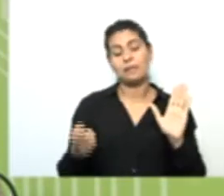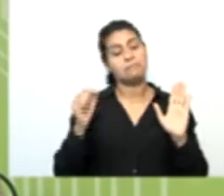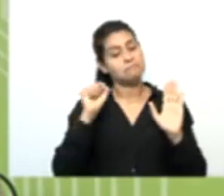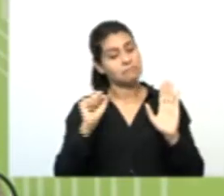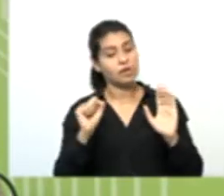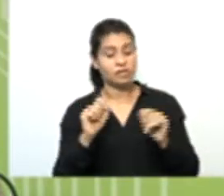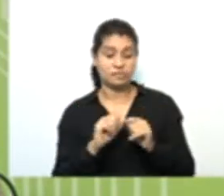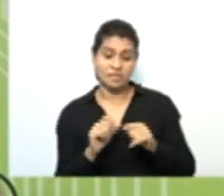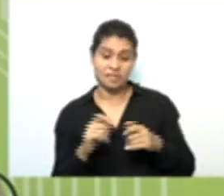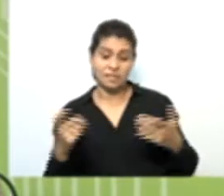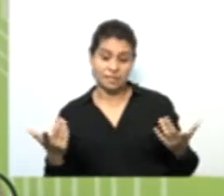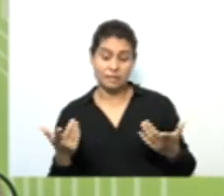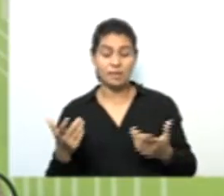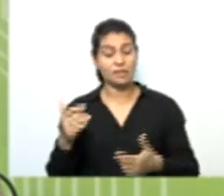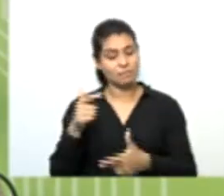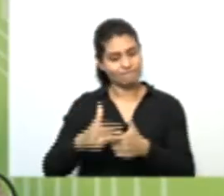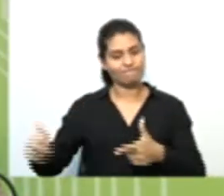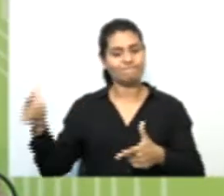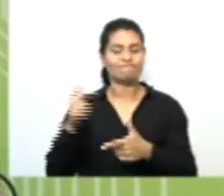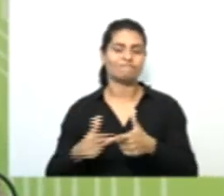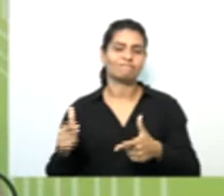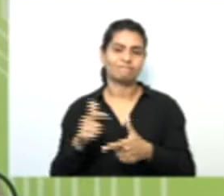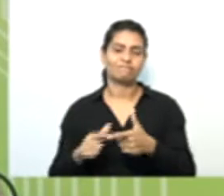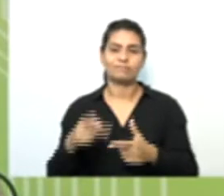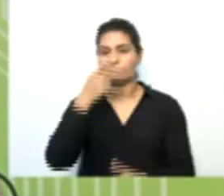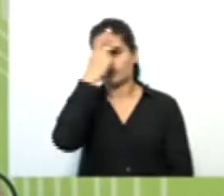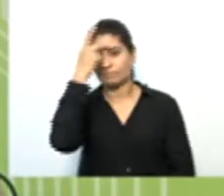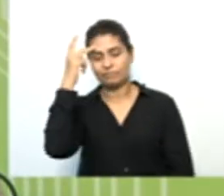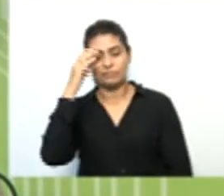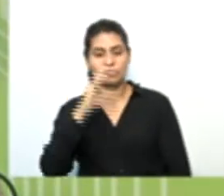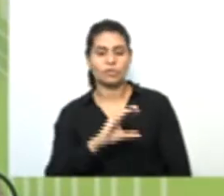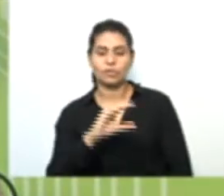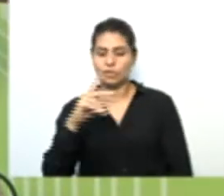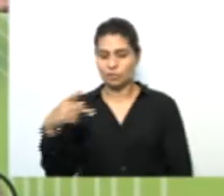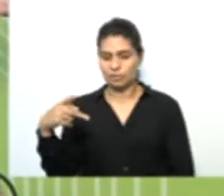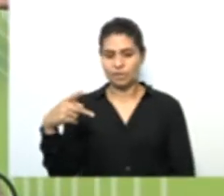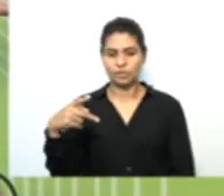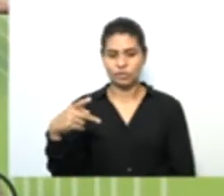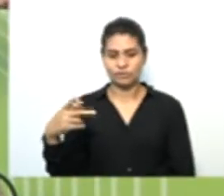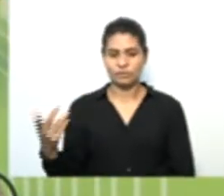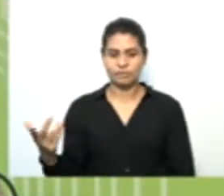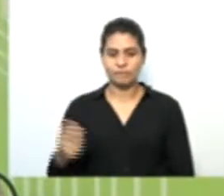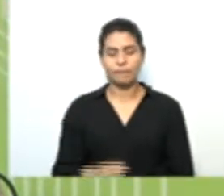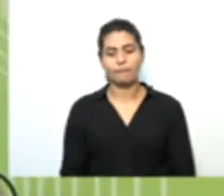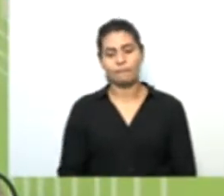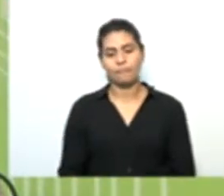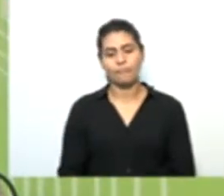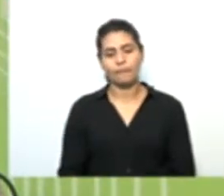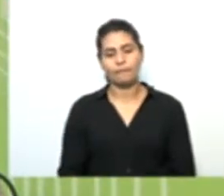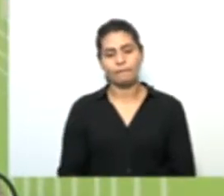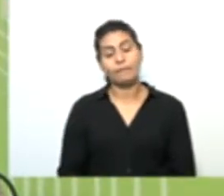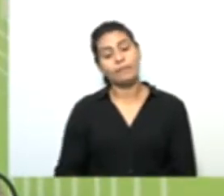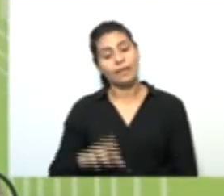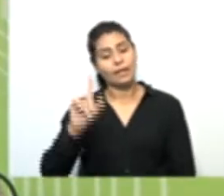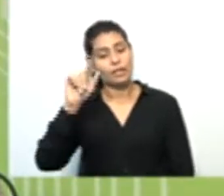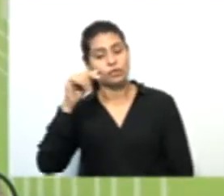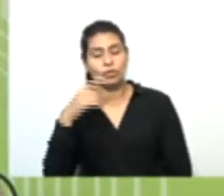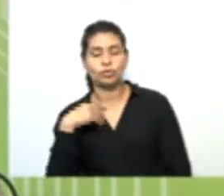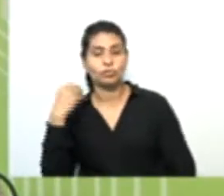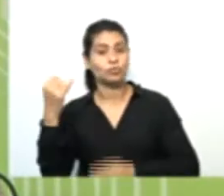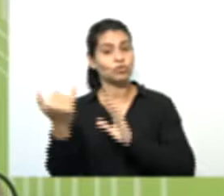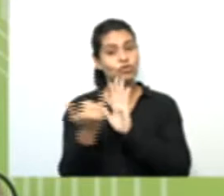estar fazendo isso, na verdade, para prejudicar o cooperado. Na verdade, ele não seria um cooperado de uma cooperativa, ele é só uma maneira de fazer um